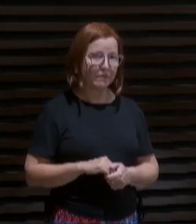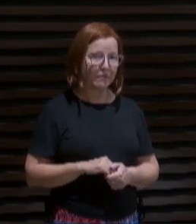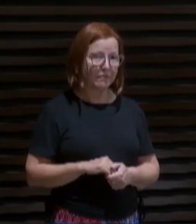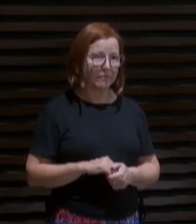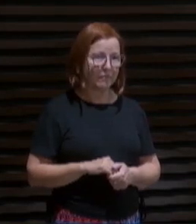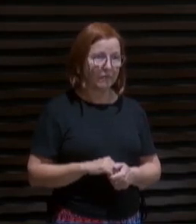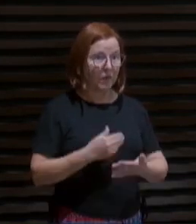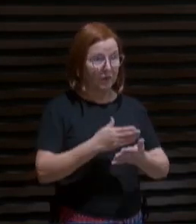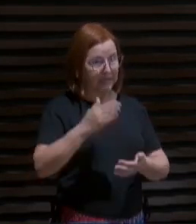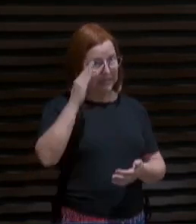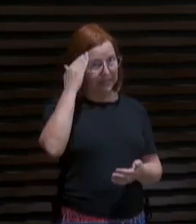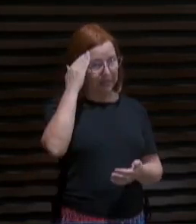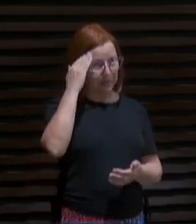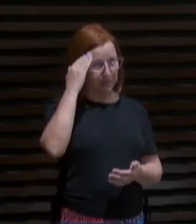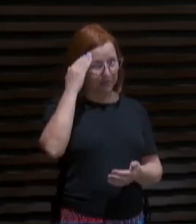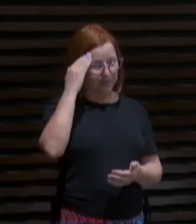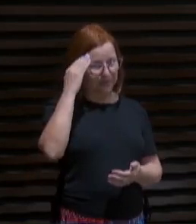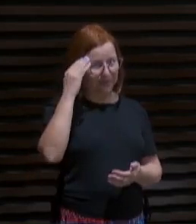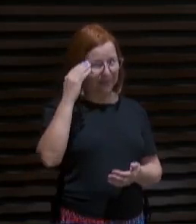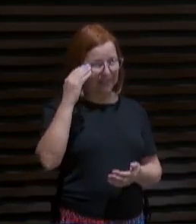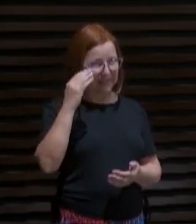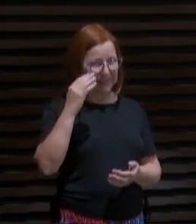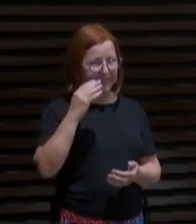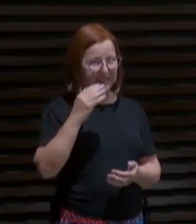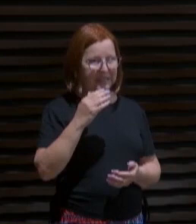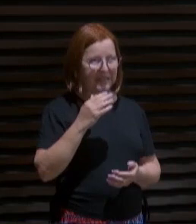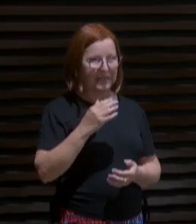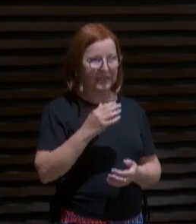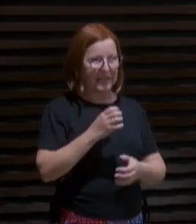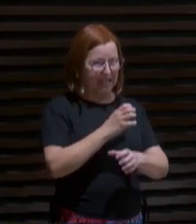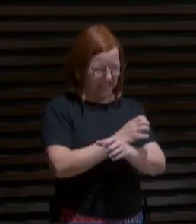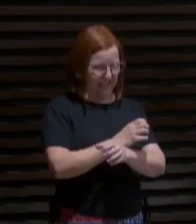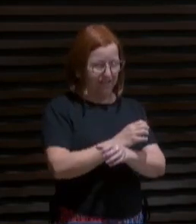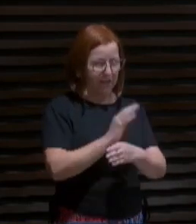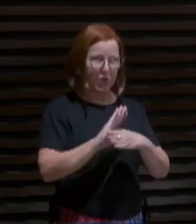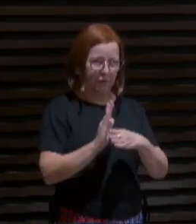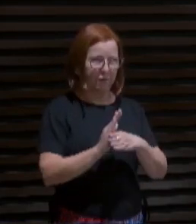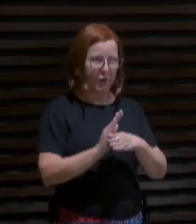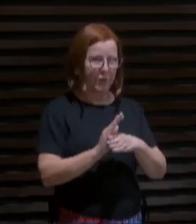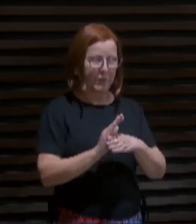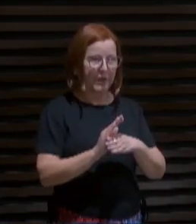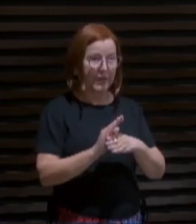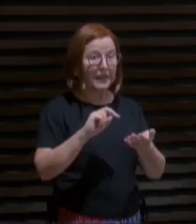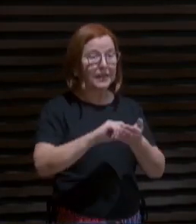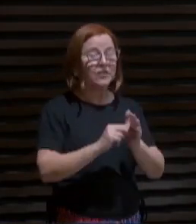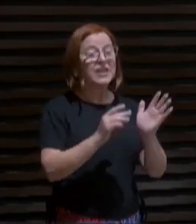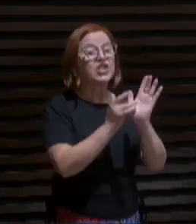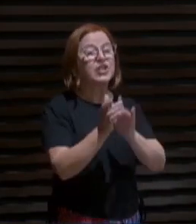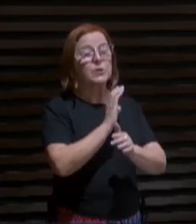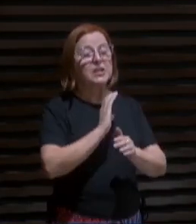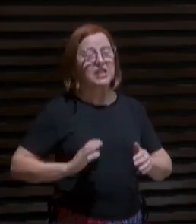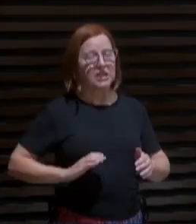Você sabe que o caveira ali naquele filme é Jesus Cristo, é a zombaria contra Jesus, o homem